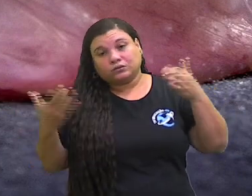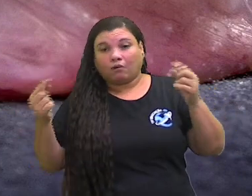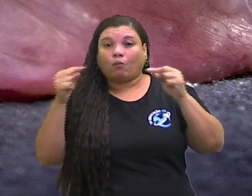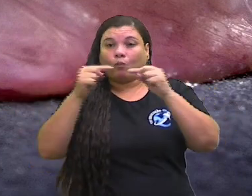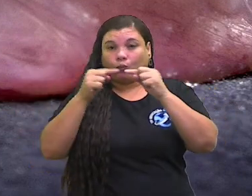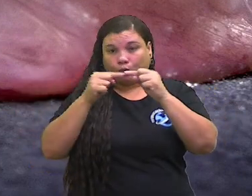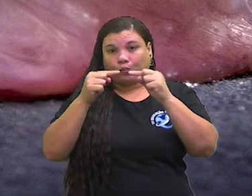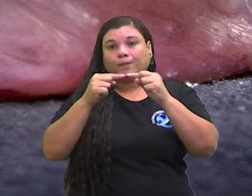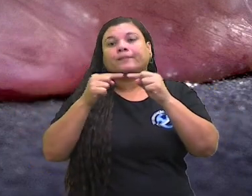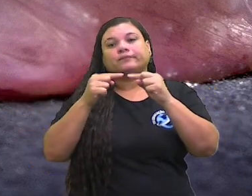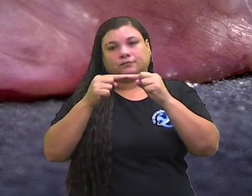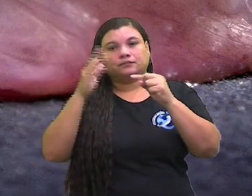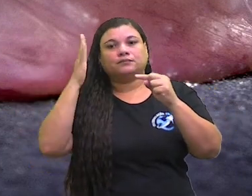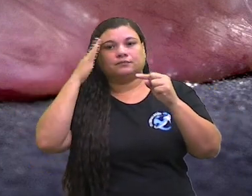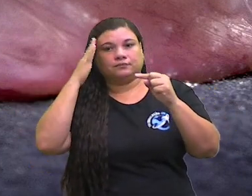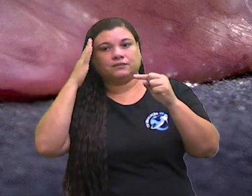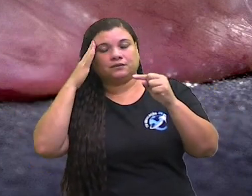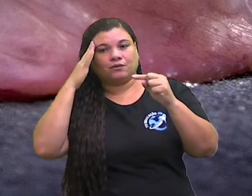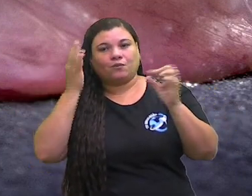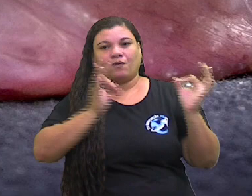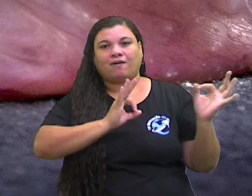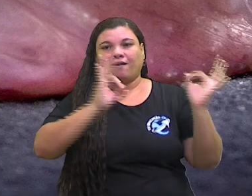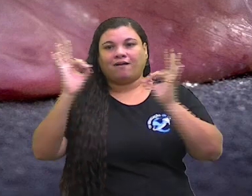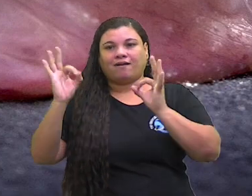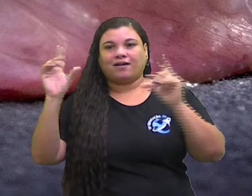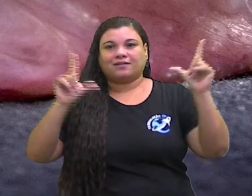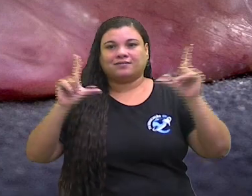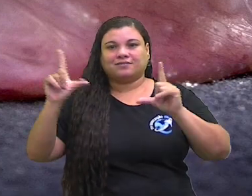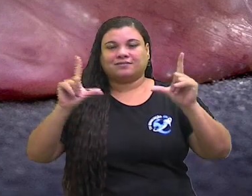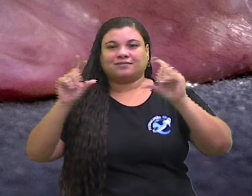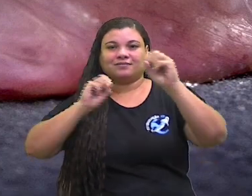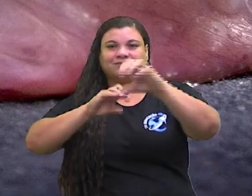revela inutilizável. E para mais dicas como esta,